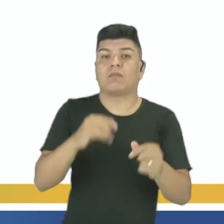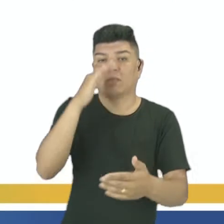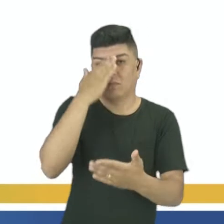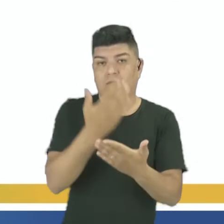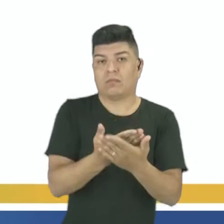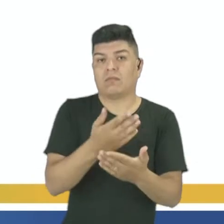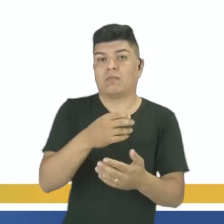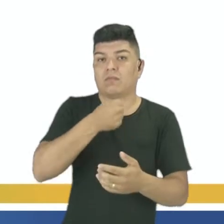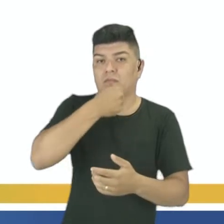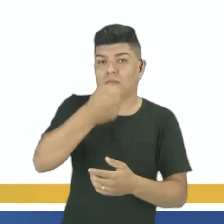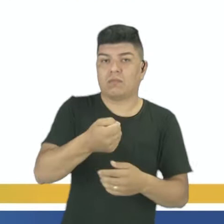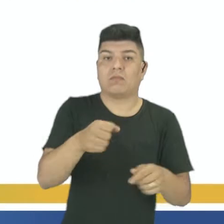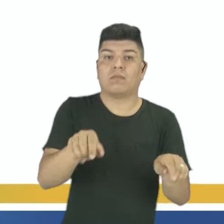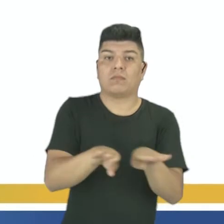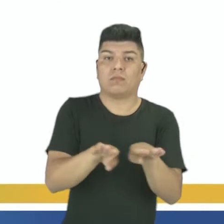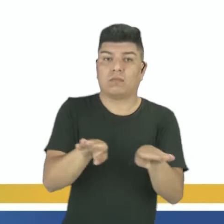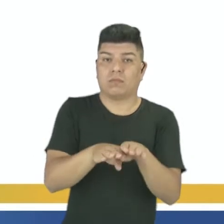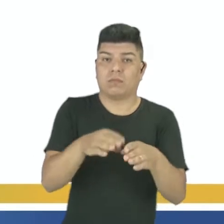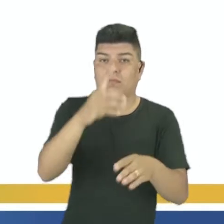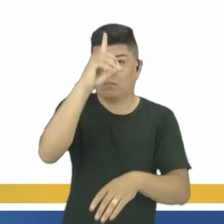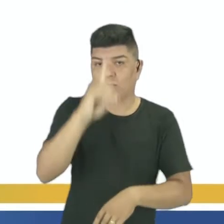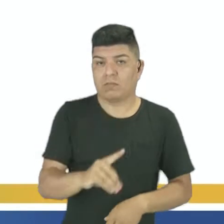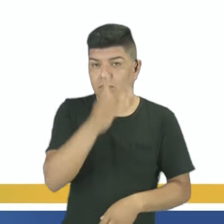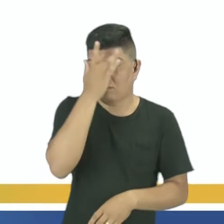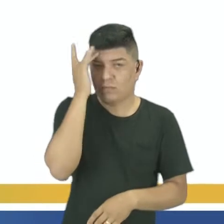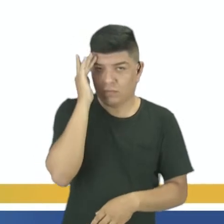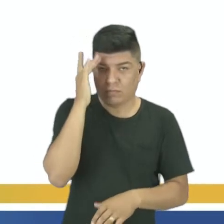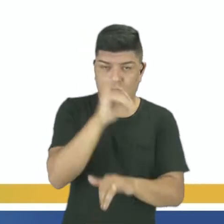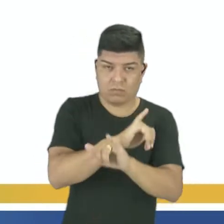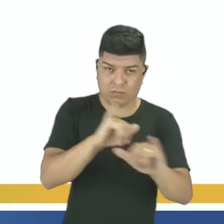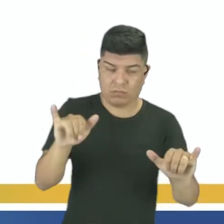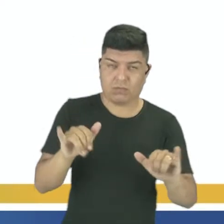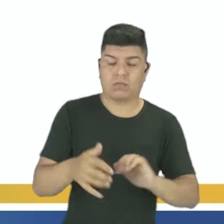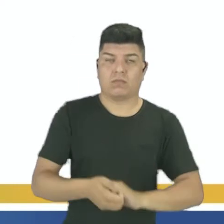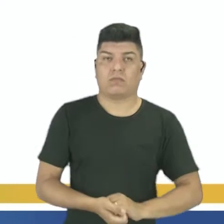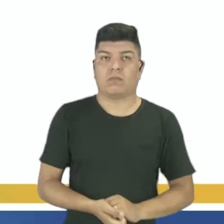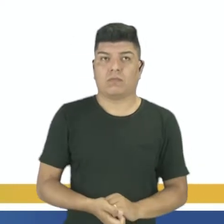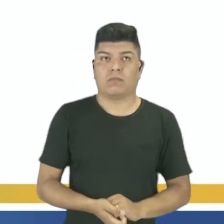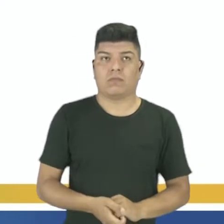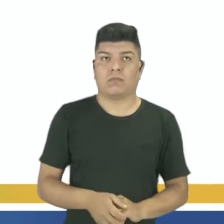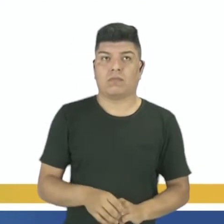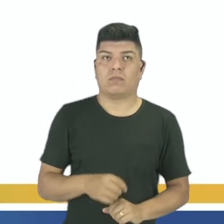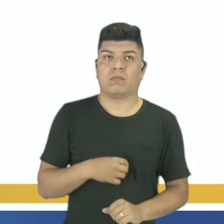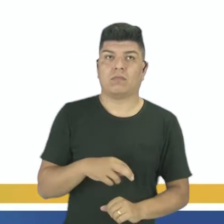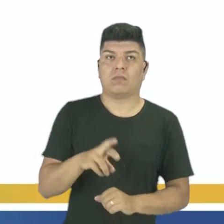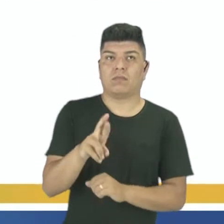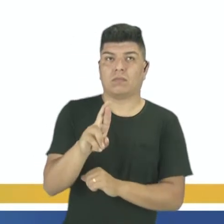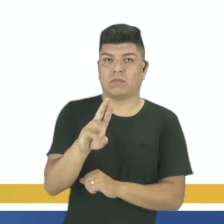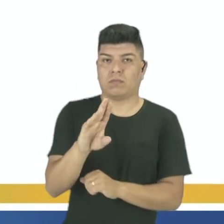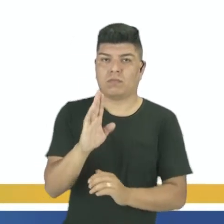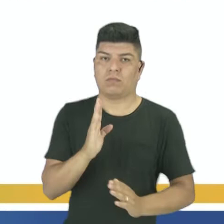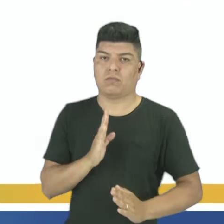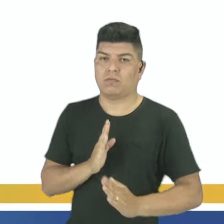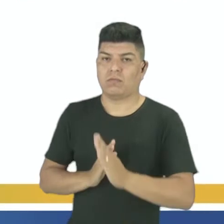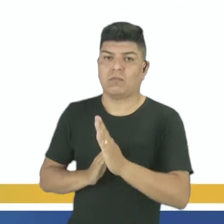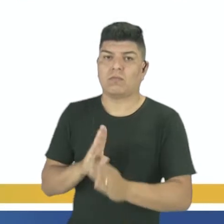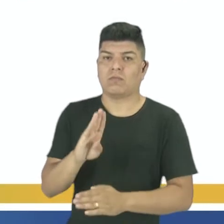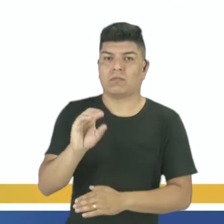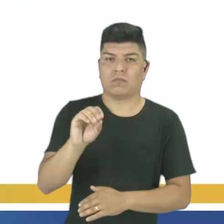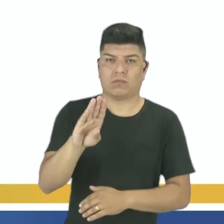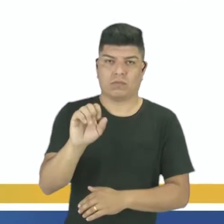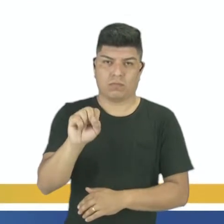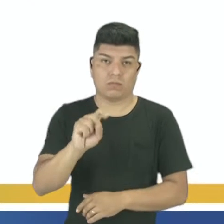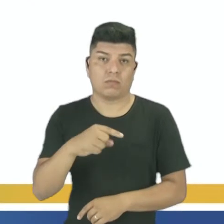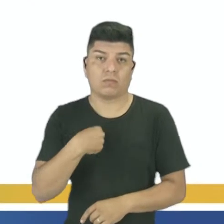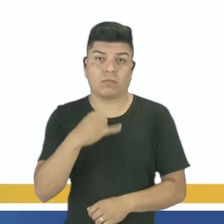da imprensa e interferem no direito das pessoas à informação. Robôs e eleições. A internet hoje é